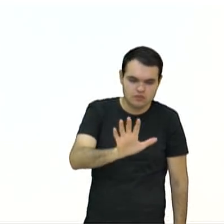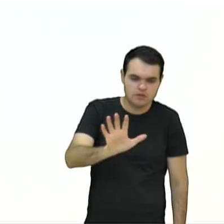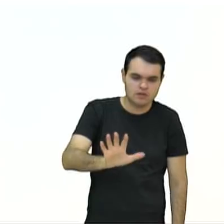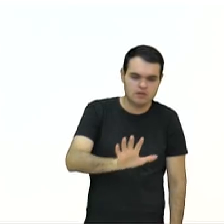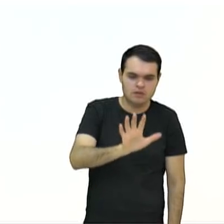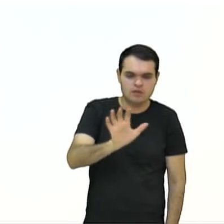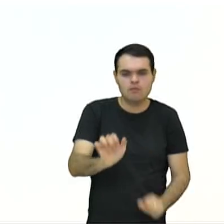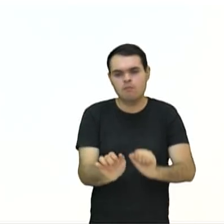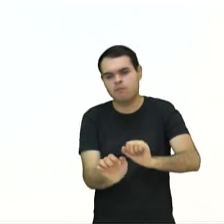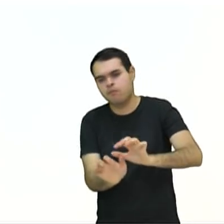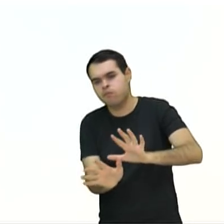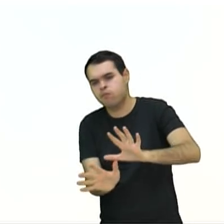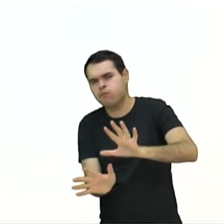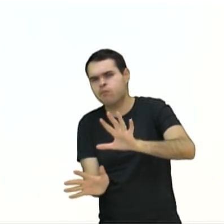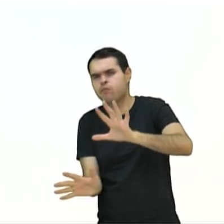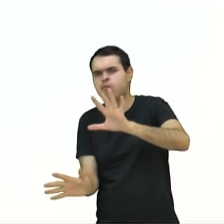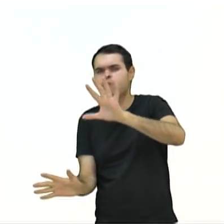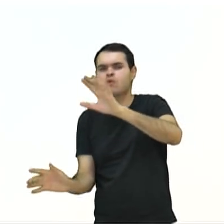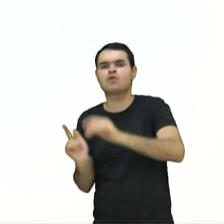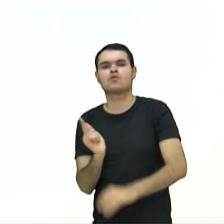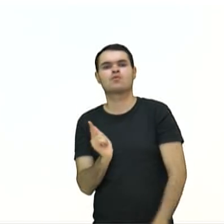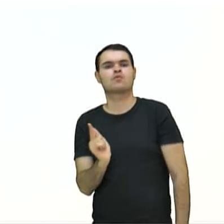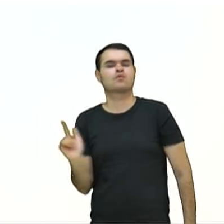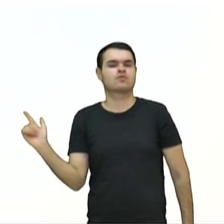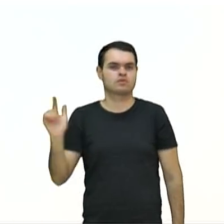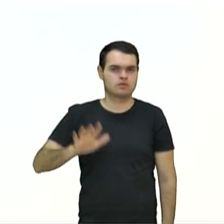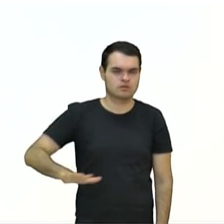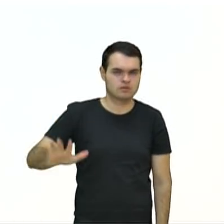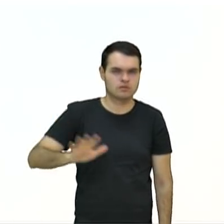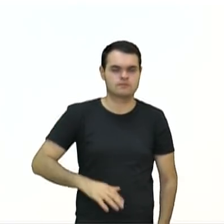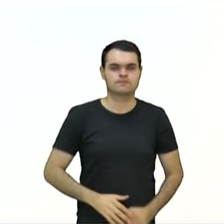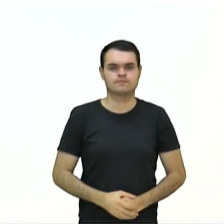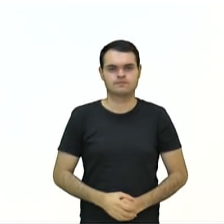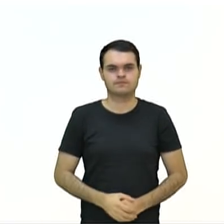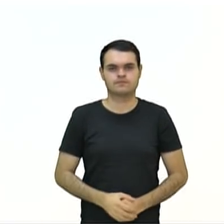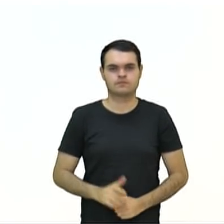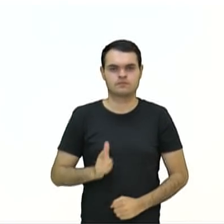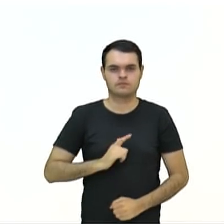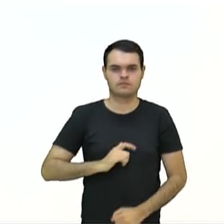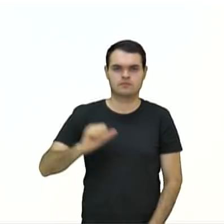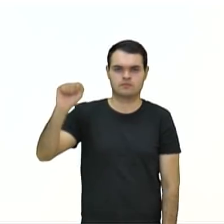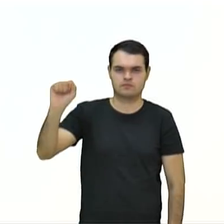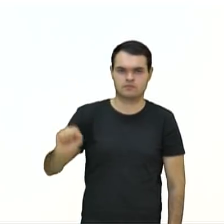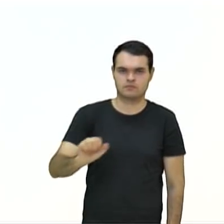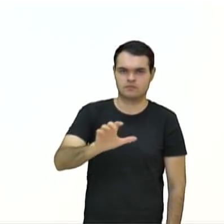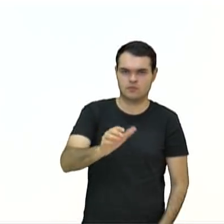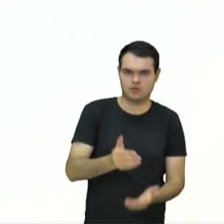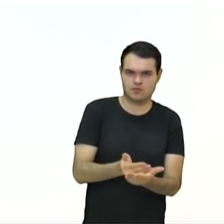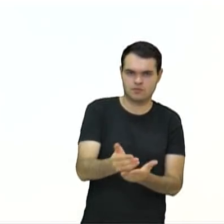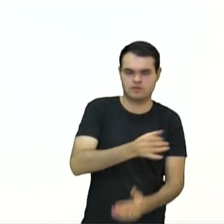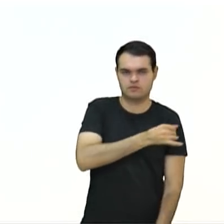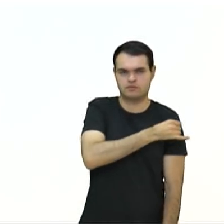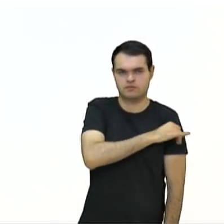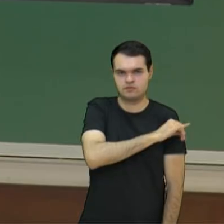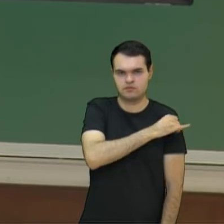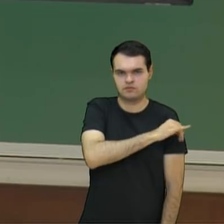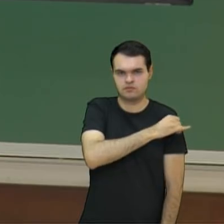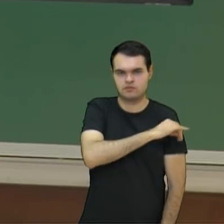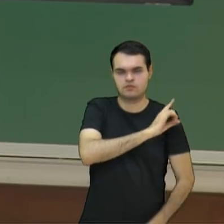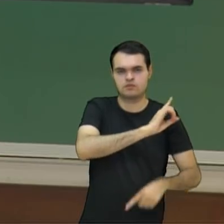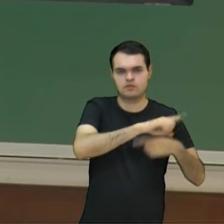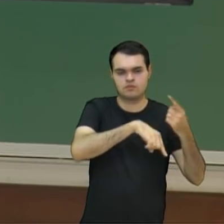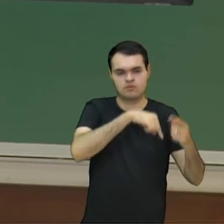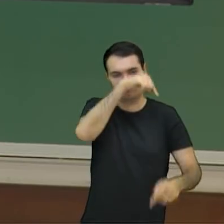para outras regiões, inclusive ali. Então nós vamos ter aqui, região sudeste, ele começa no Rio de Janeiro, depois vai lá para